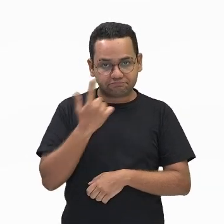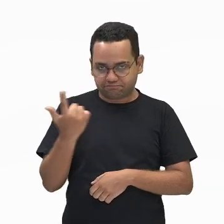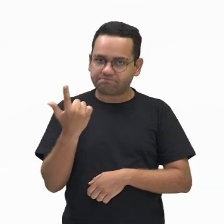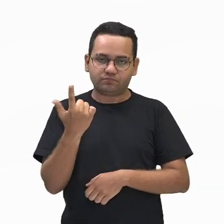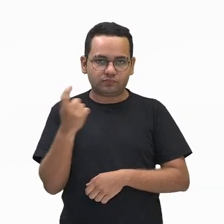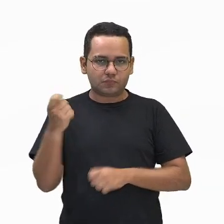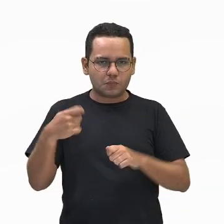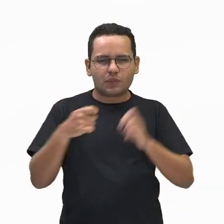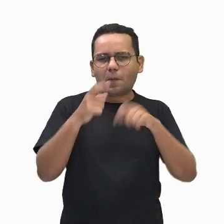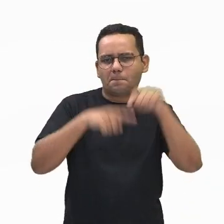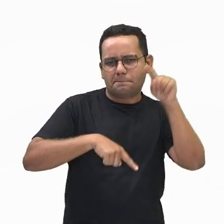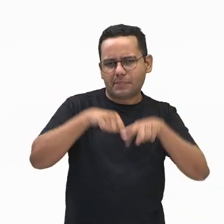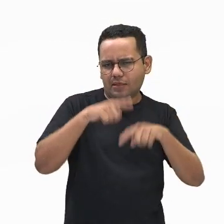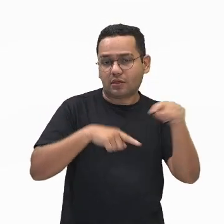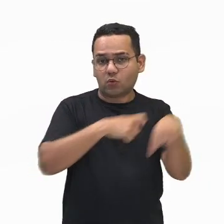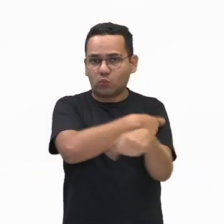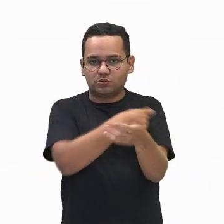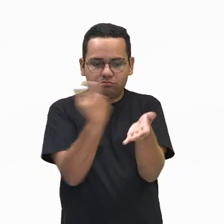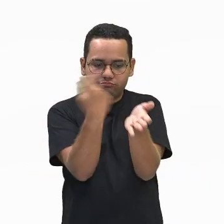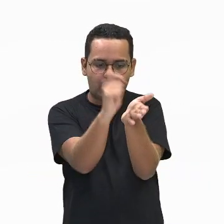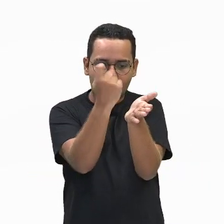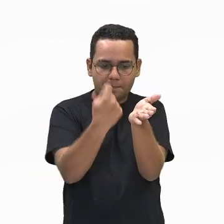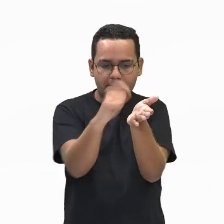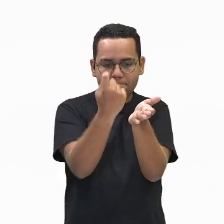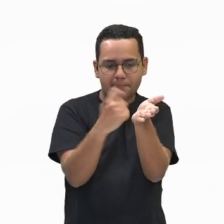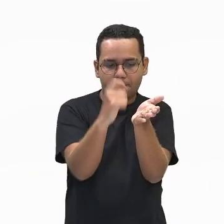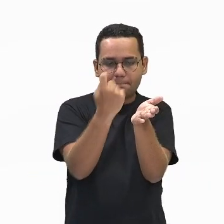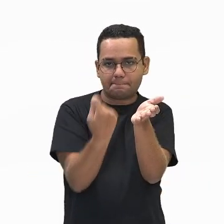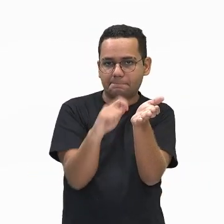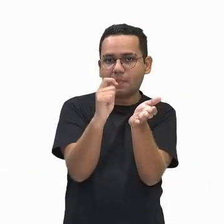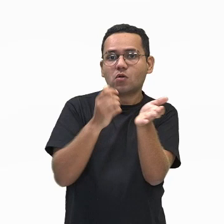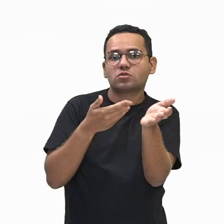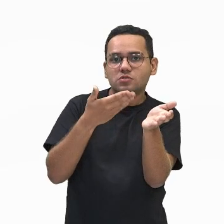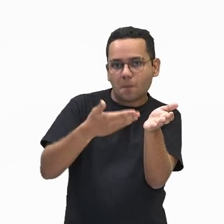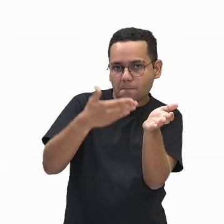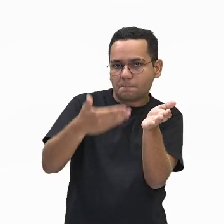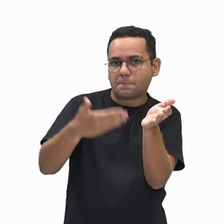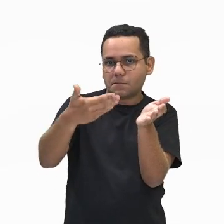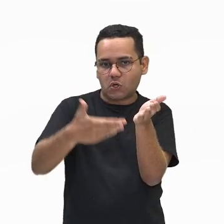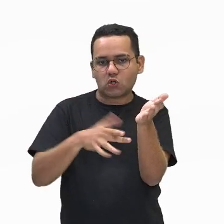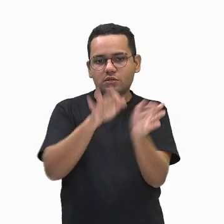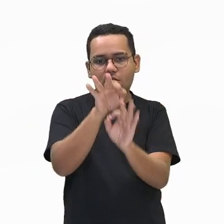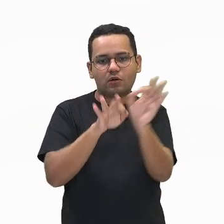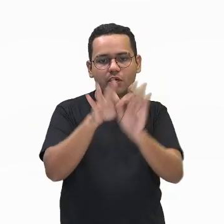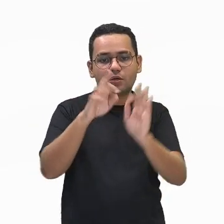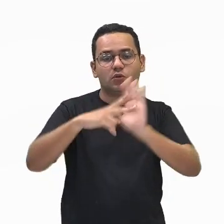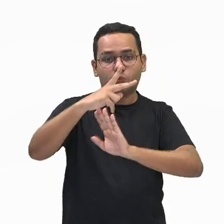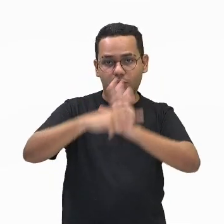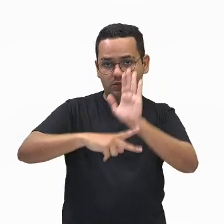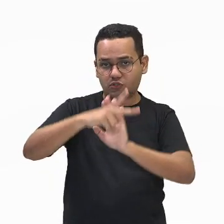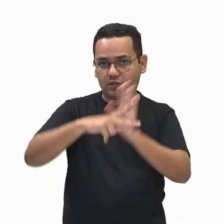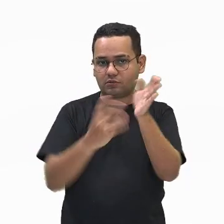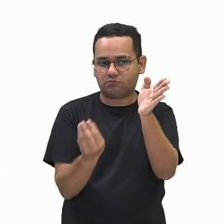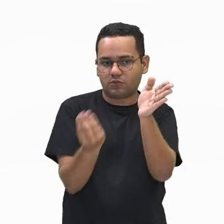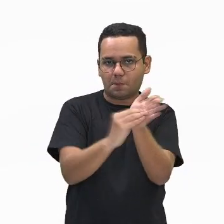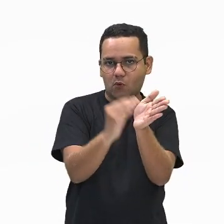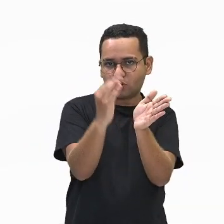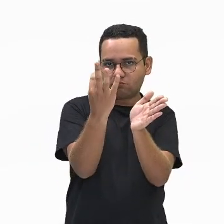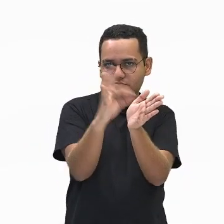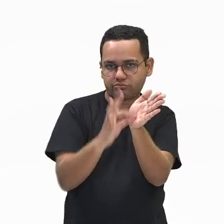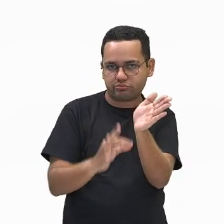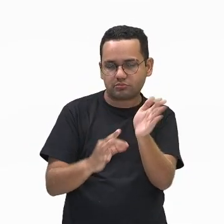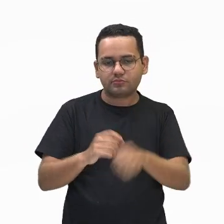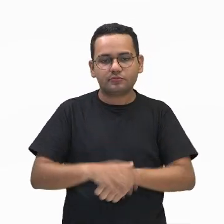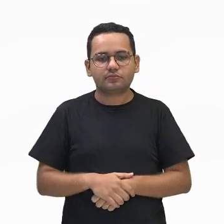o estudante registra todas as etapas que realiza no desenvolvimento do projeto, Como o